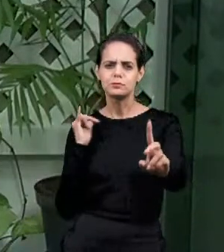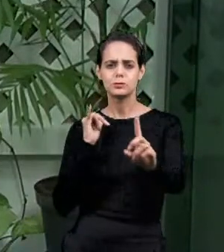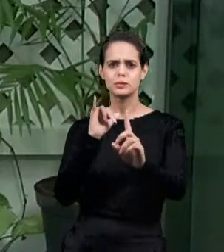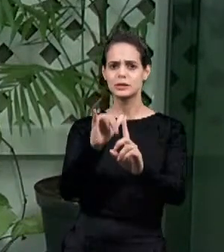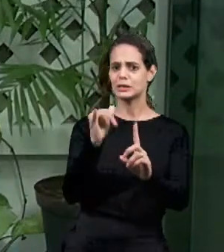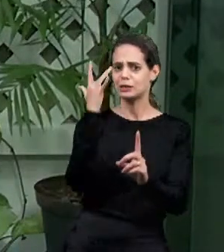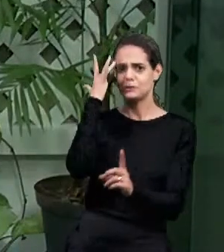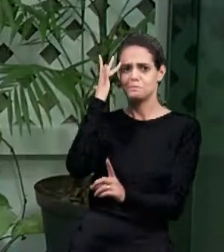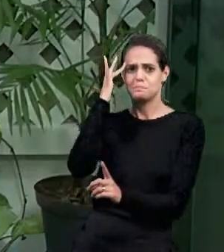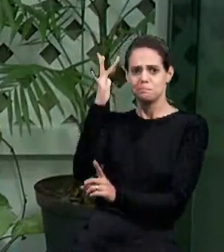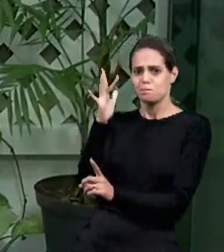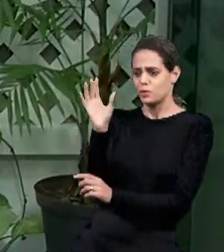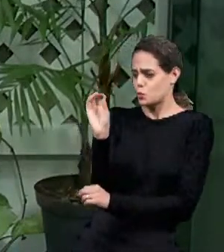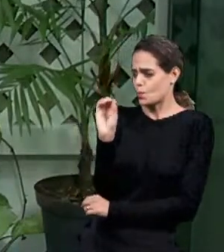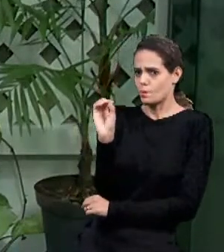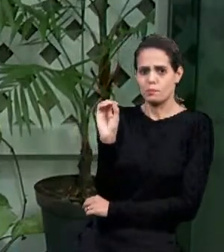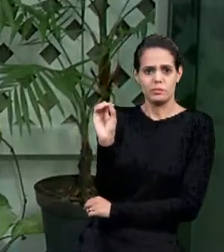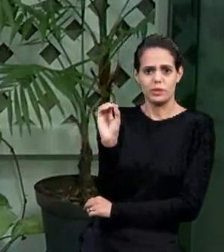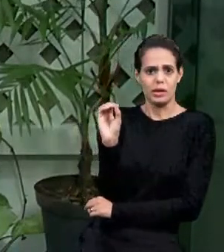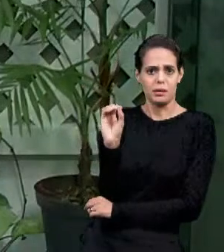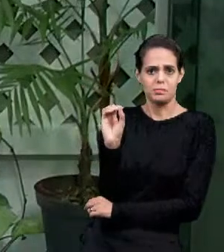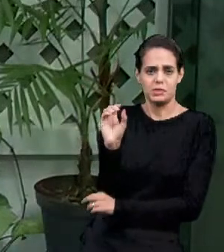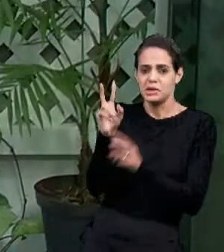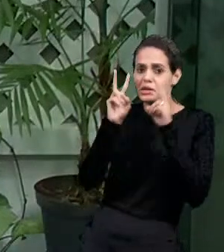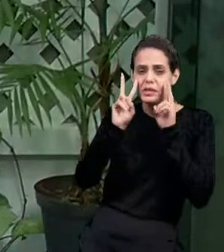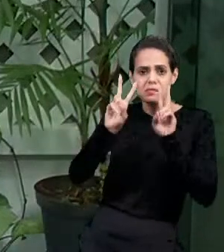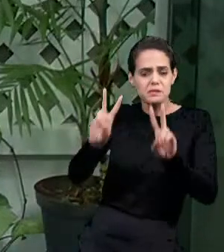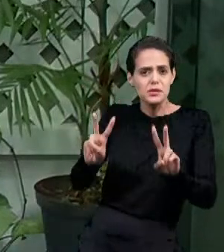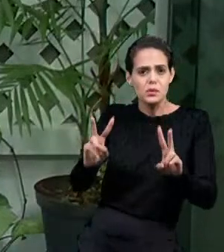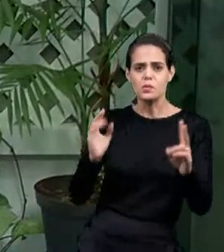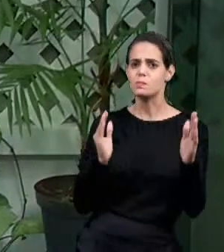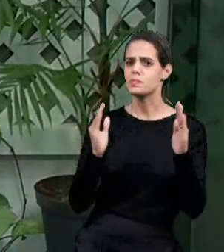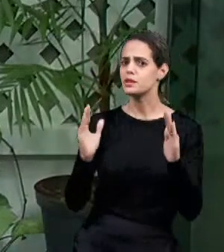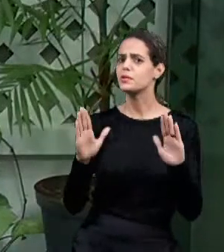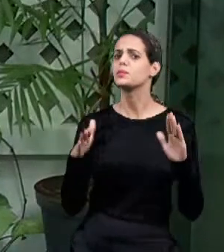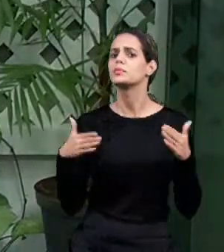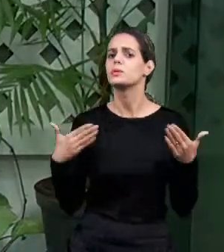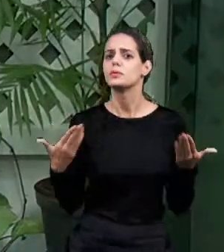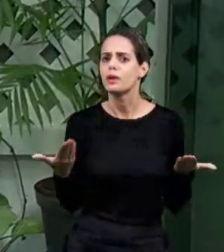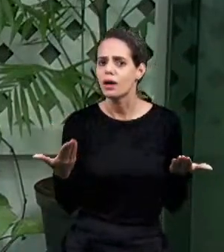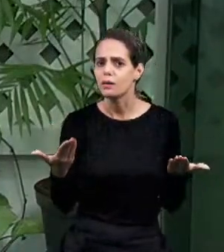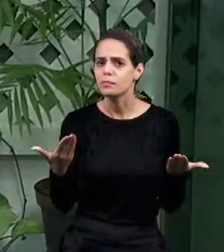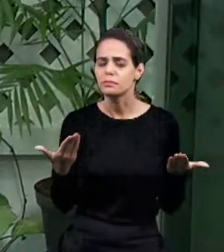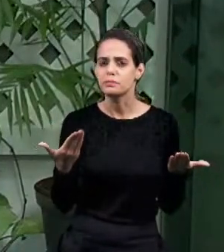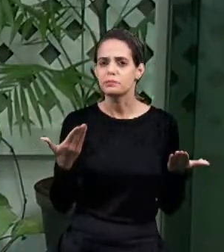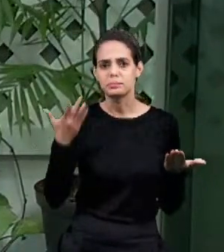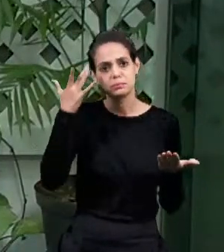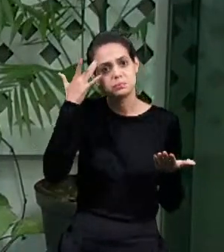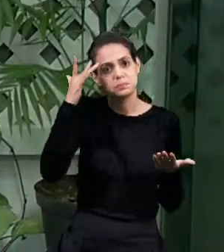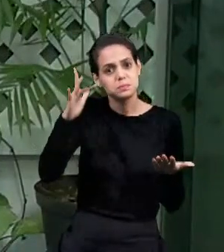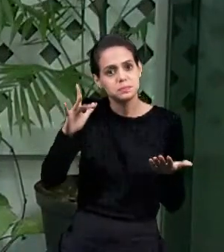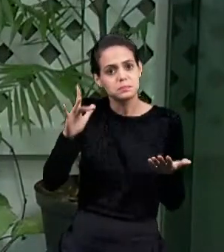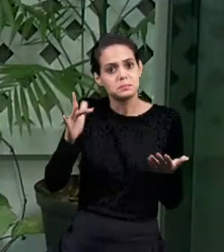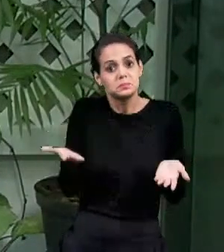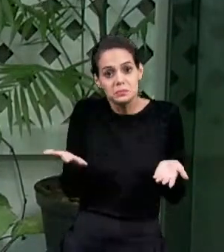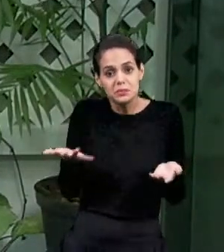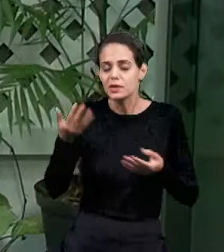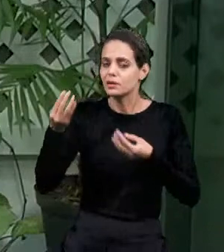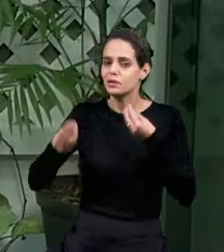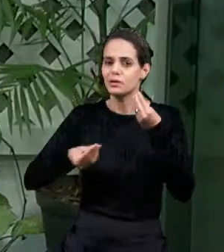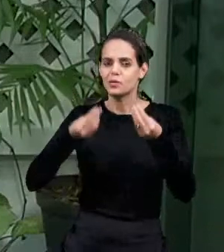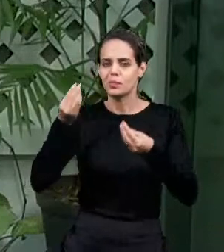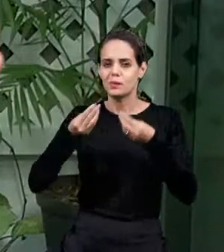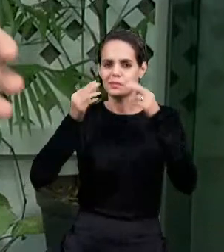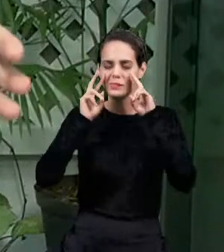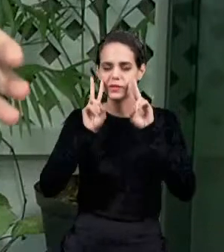sabe a que tempo iria chegar e como esta visão